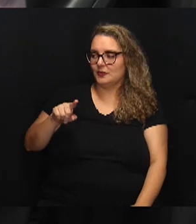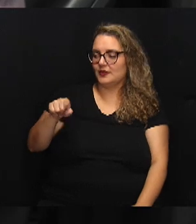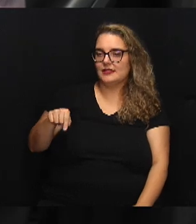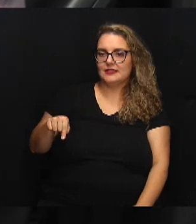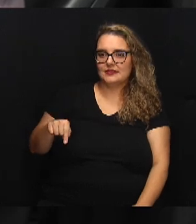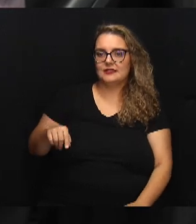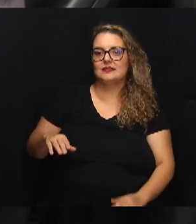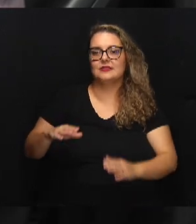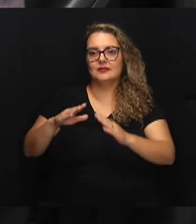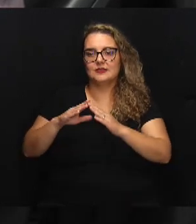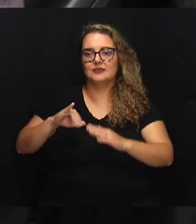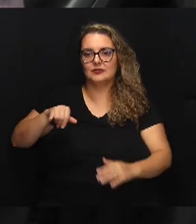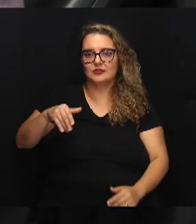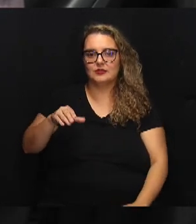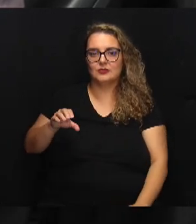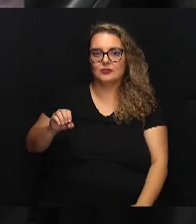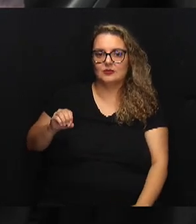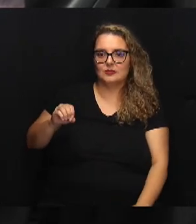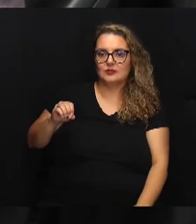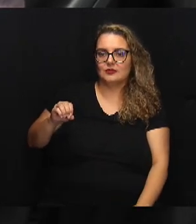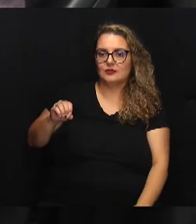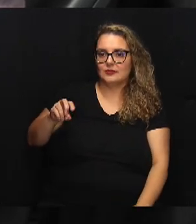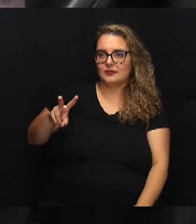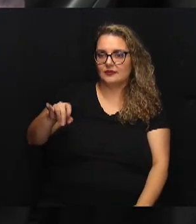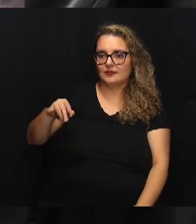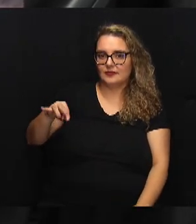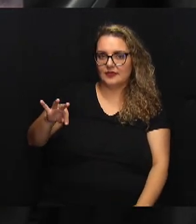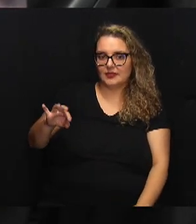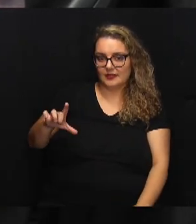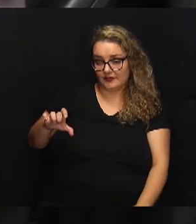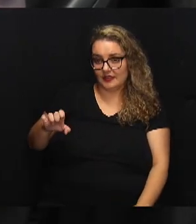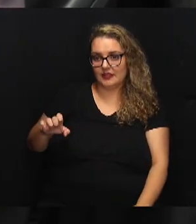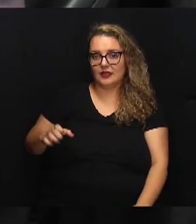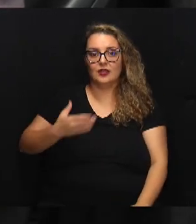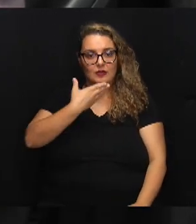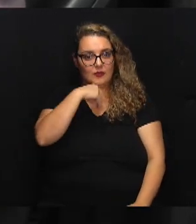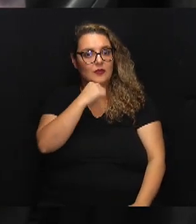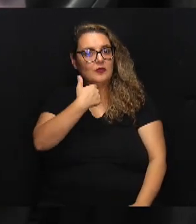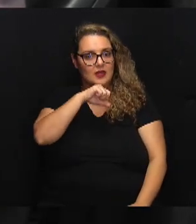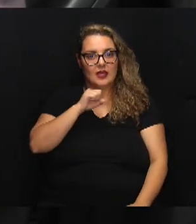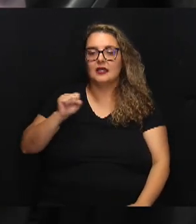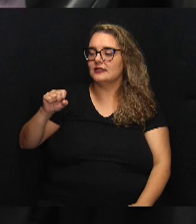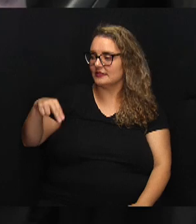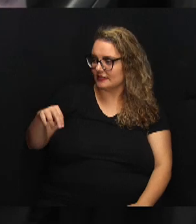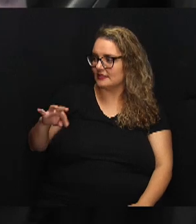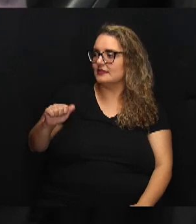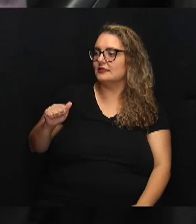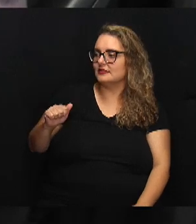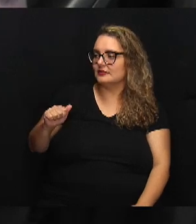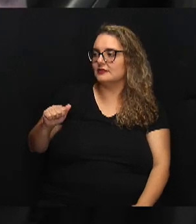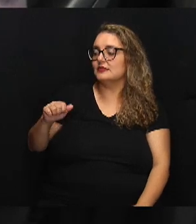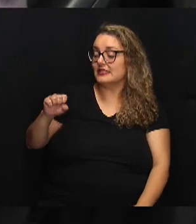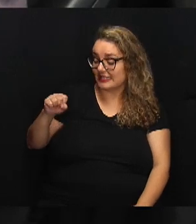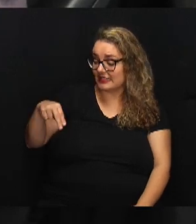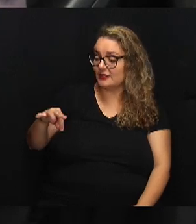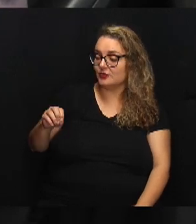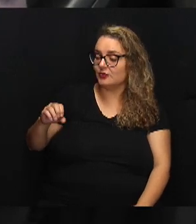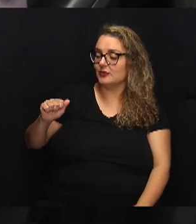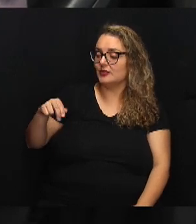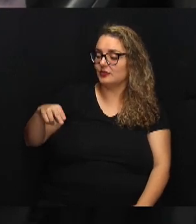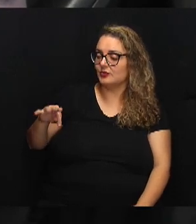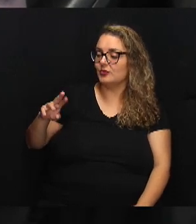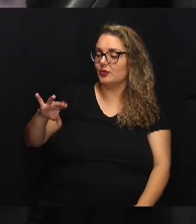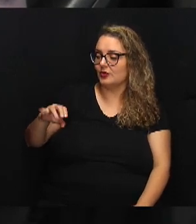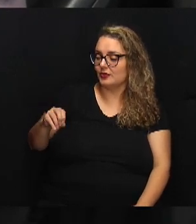Mora em Joinville atualmente, meu irmão. Sim. E os pais moram onde? Meus pais moram em Santo Antônio da Platina. Ah, continuam lá? Continuam lá. Ah, é?